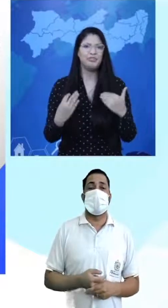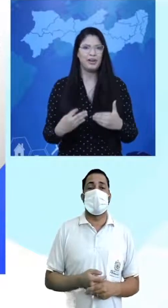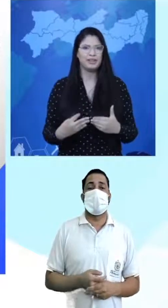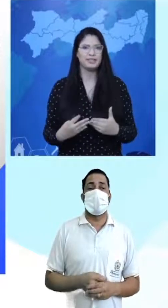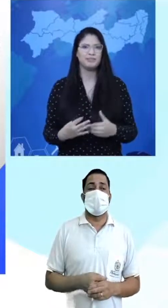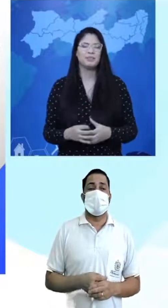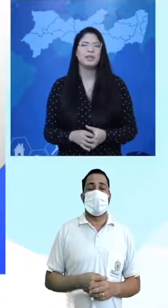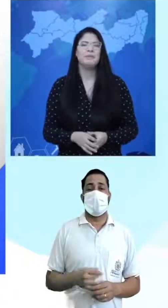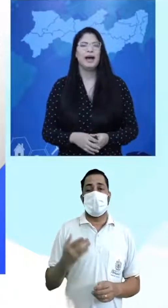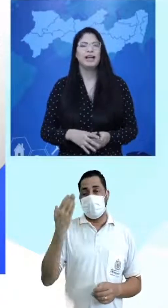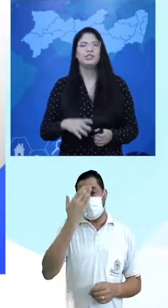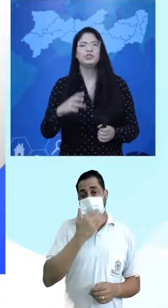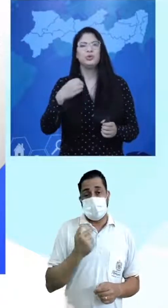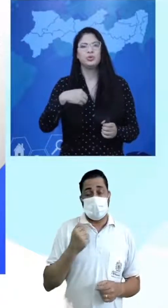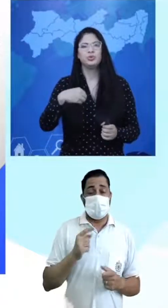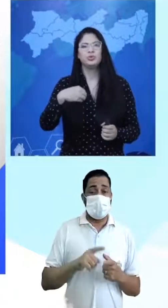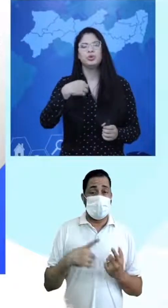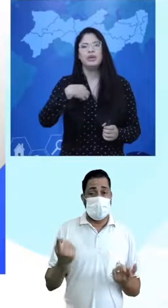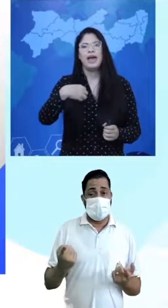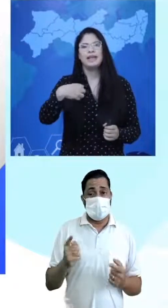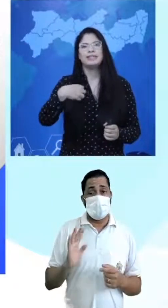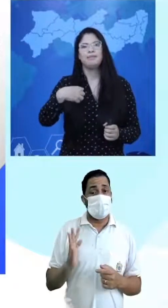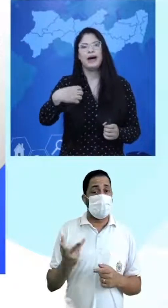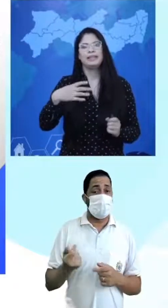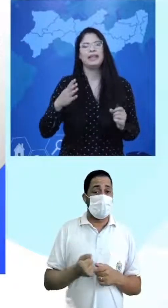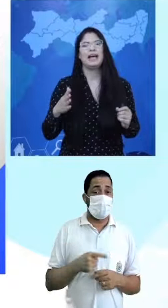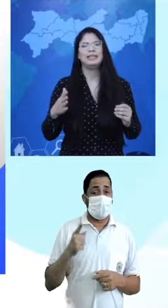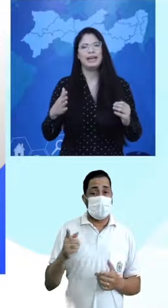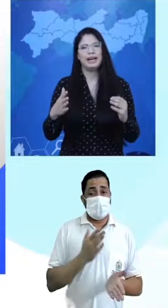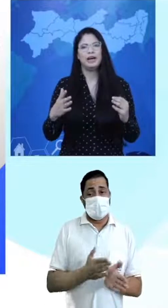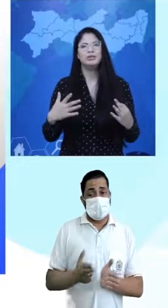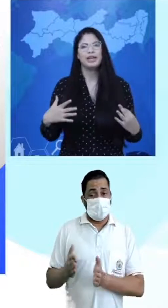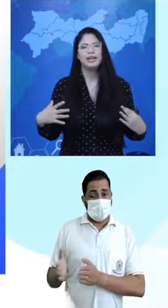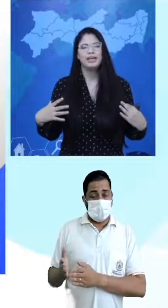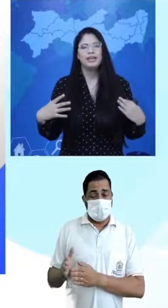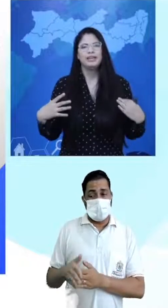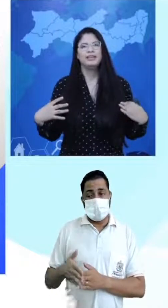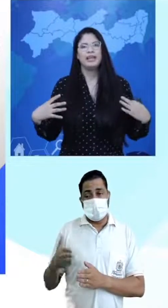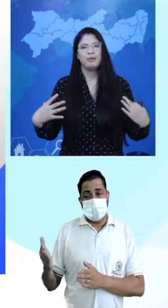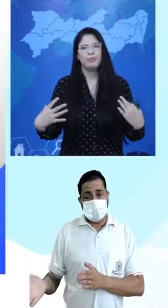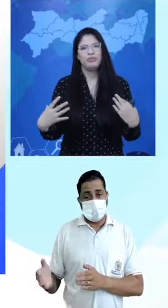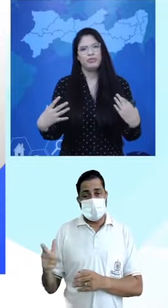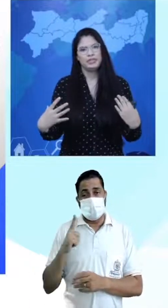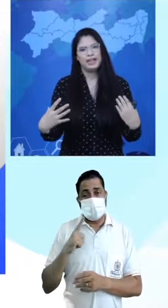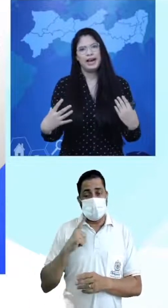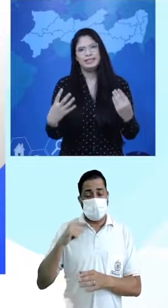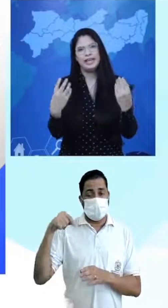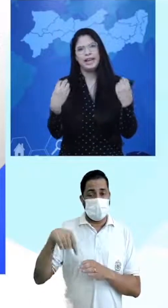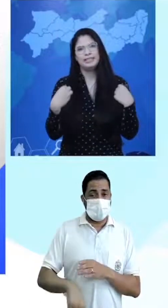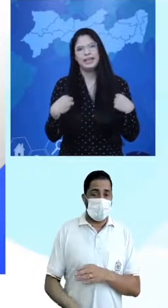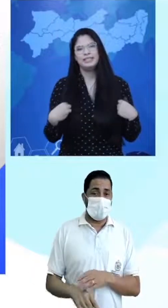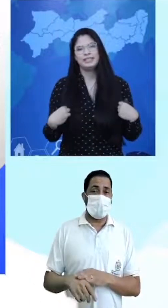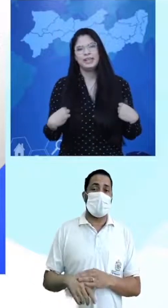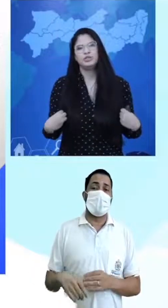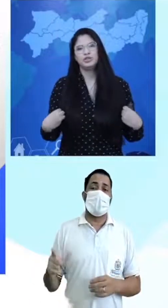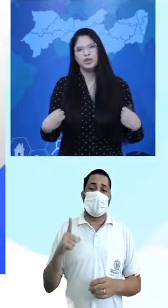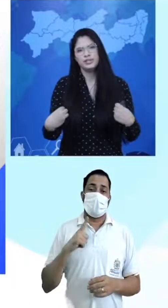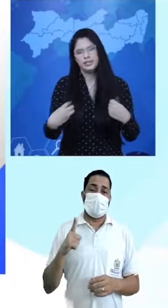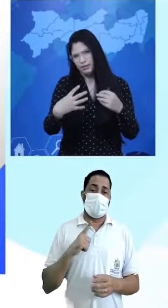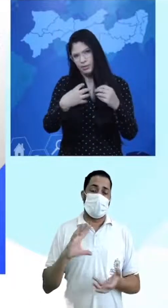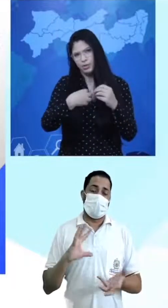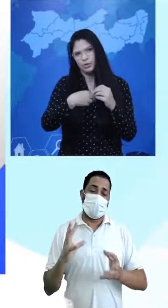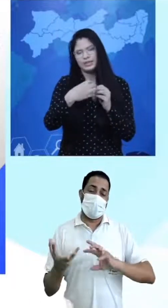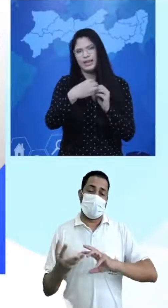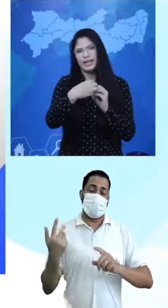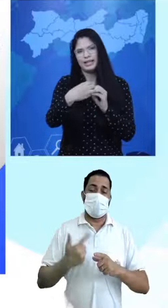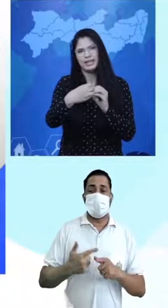da face. Mas, contudo, essa parte lateral, né, que tem a profundidade, ela está sendo distorcida